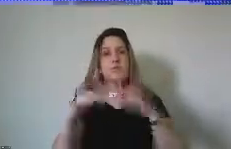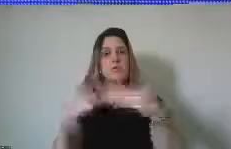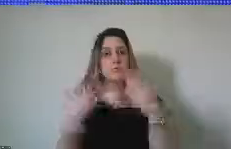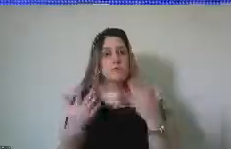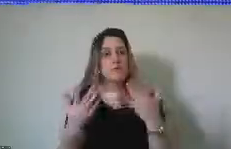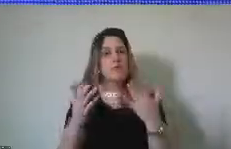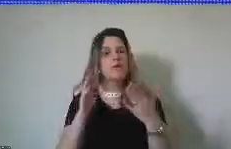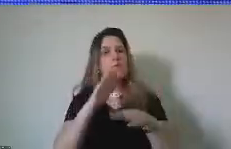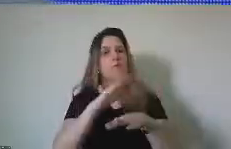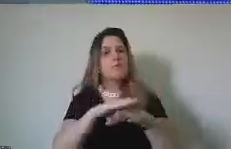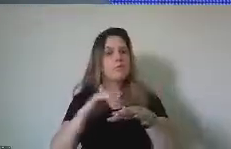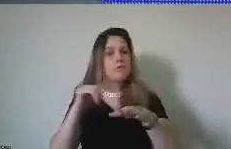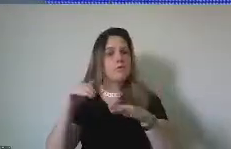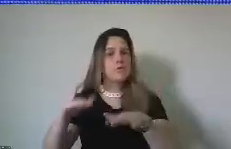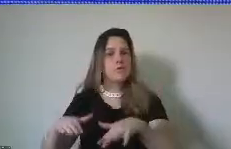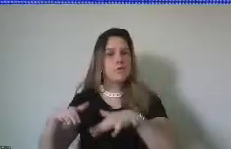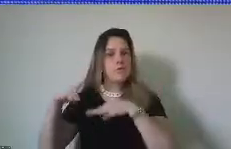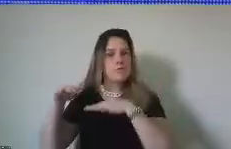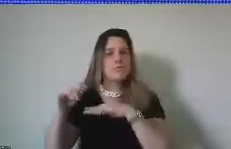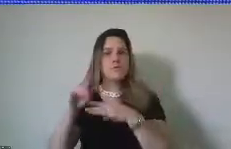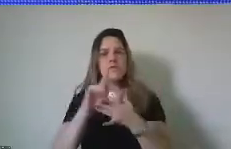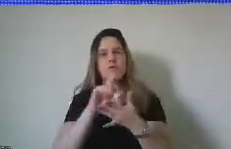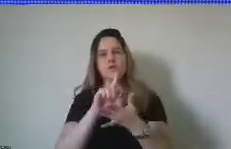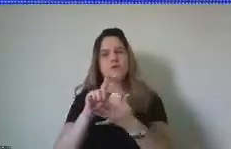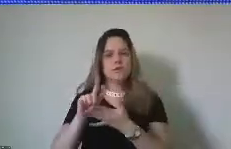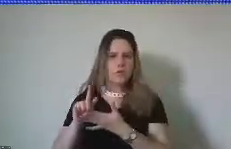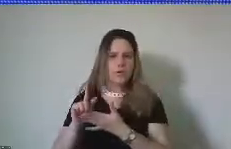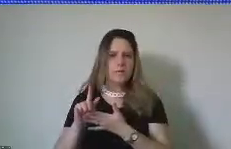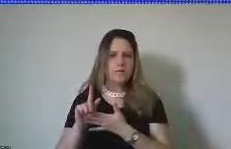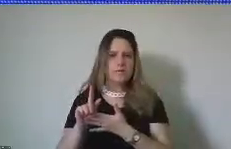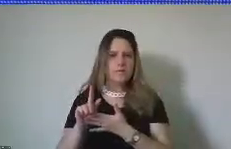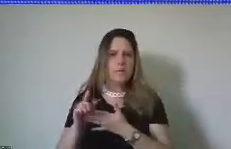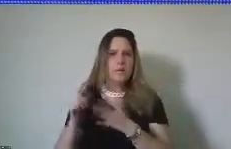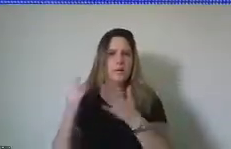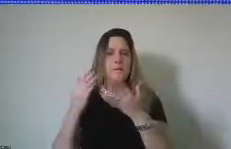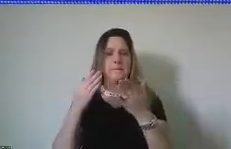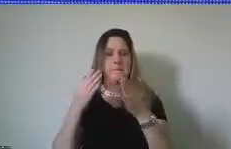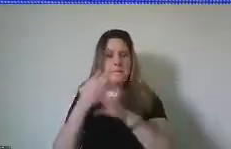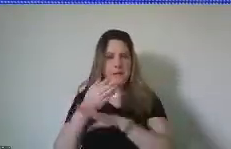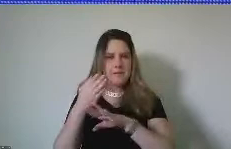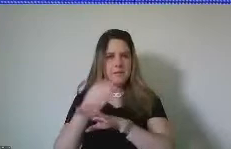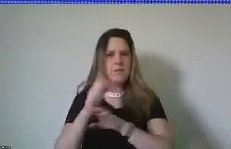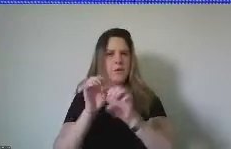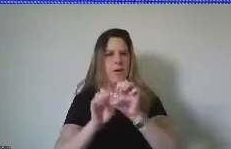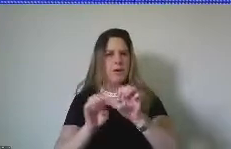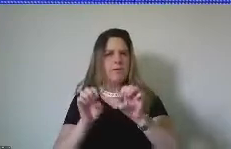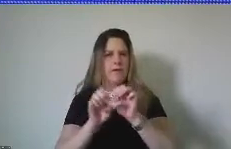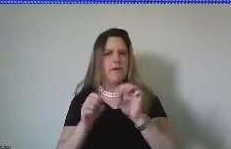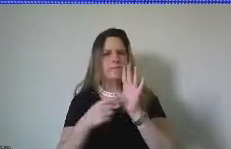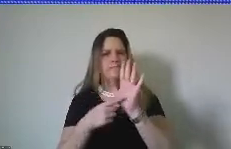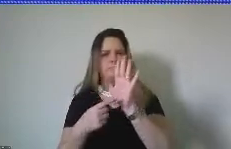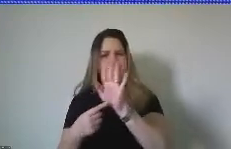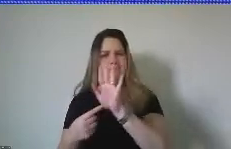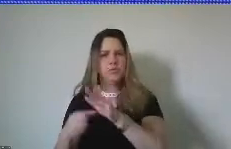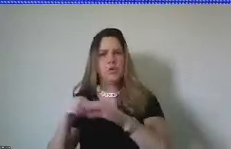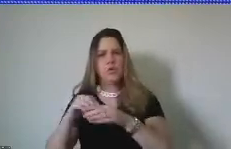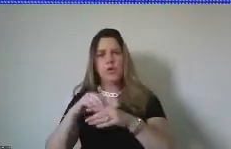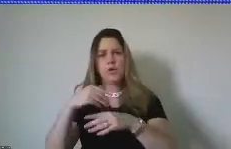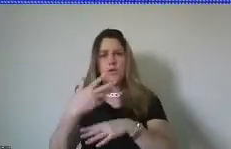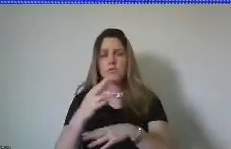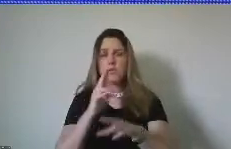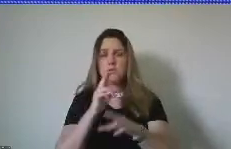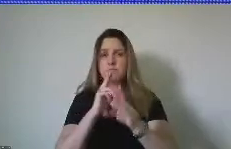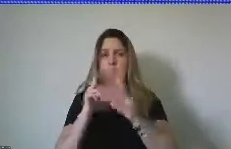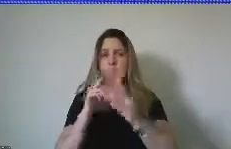chamo agora ao palco os diretores para que participaram do eventos fizeram as apresentações para participar da seção de perguntas e respostas e